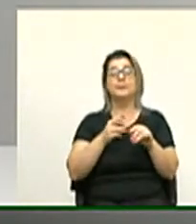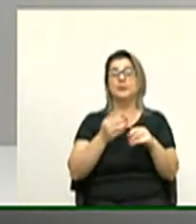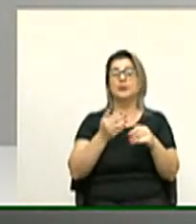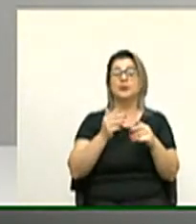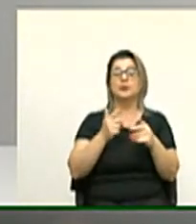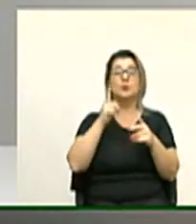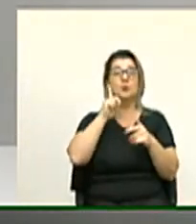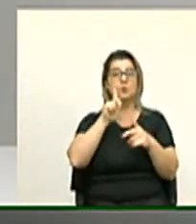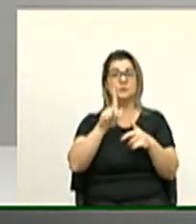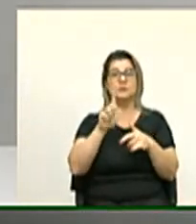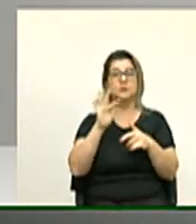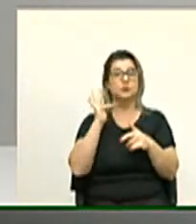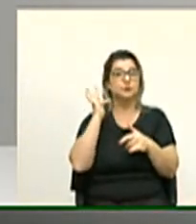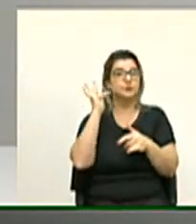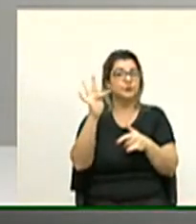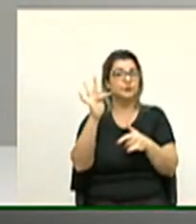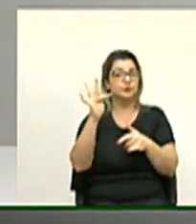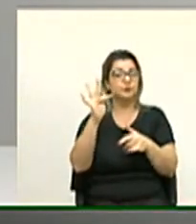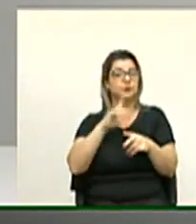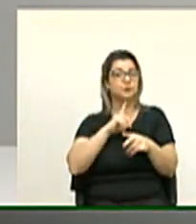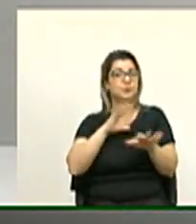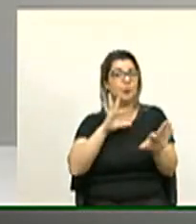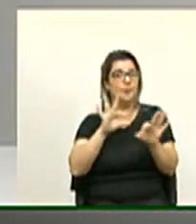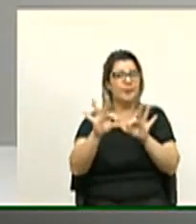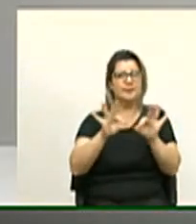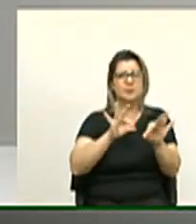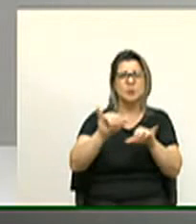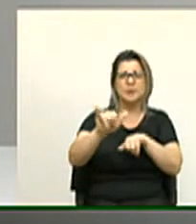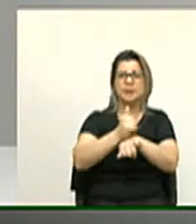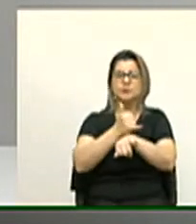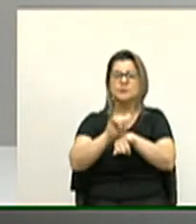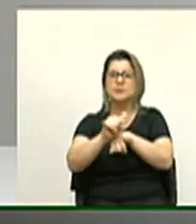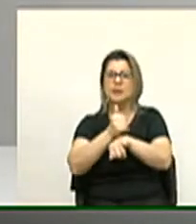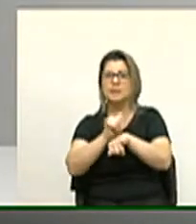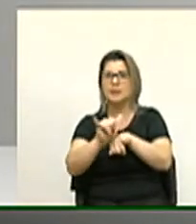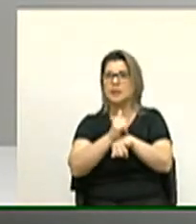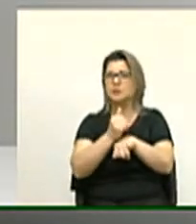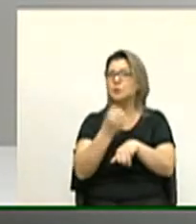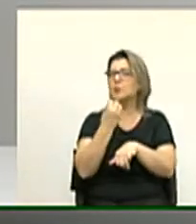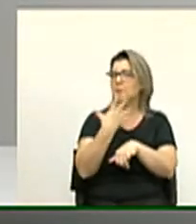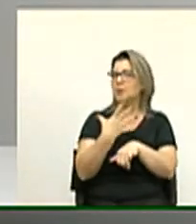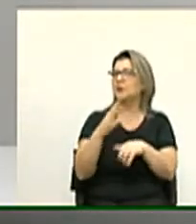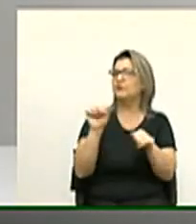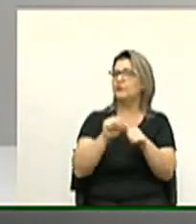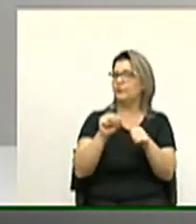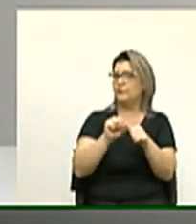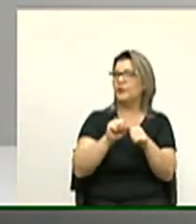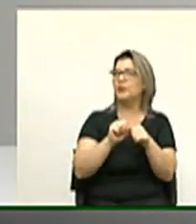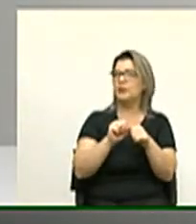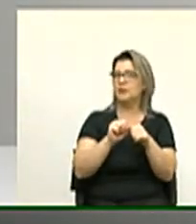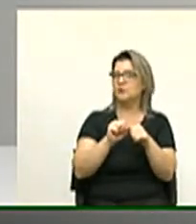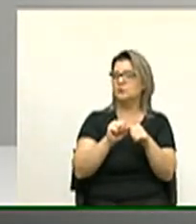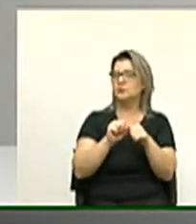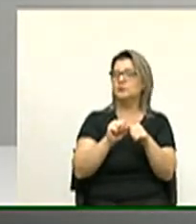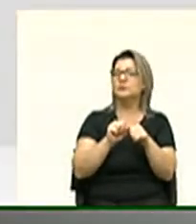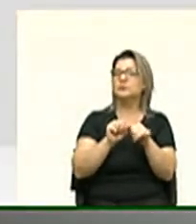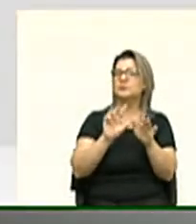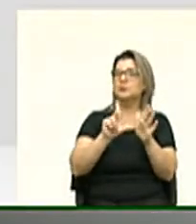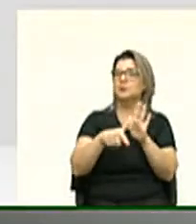do tempo que o planejamento estratégico e muito bem feito vai determinar.